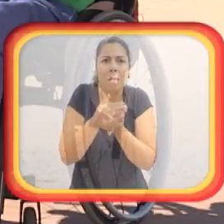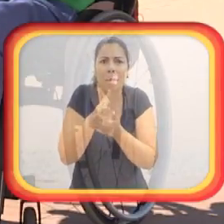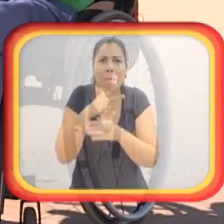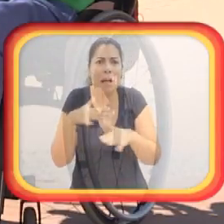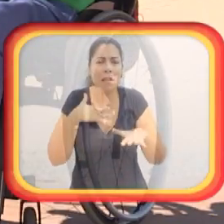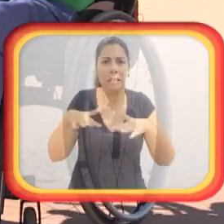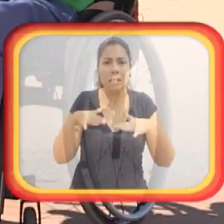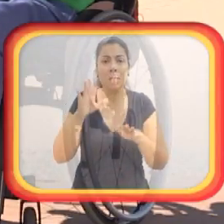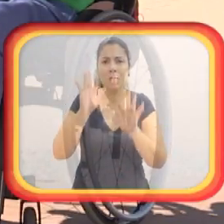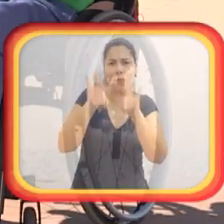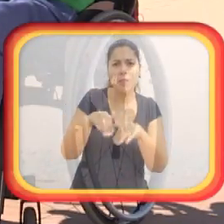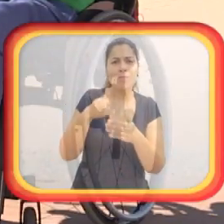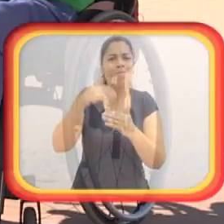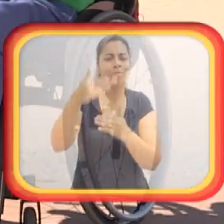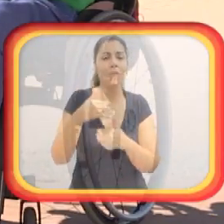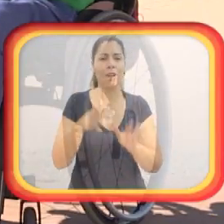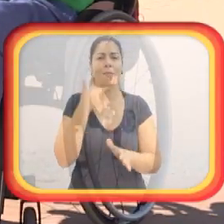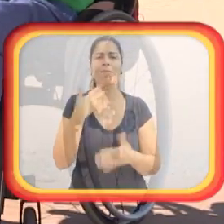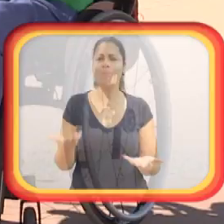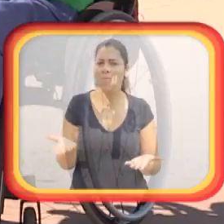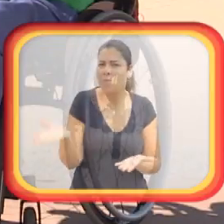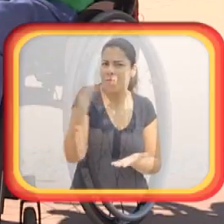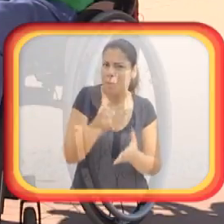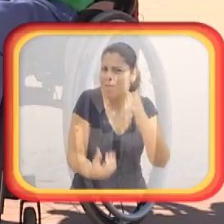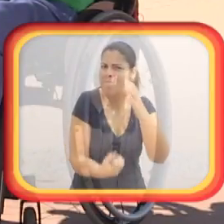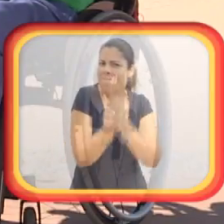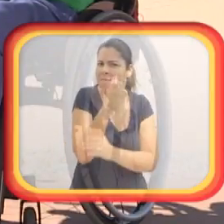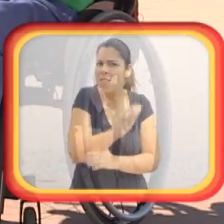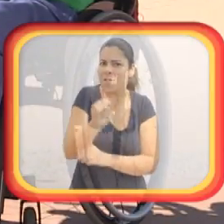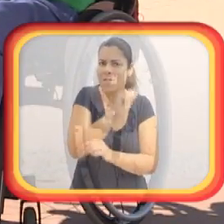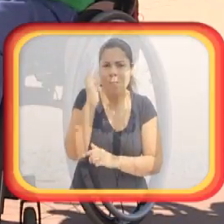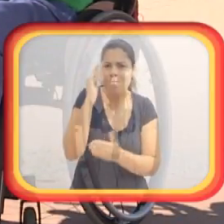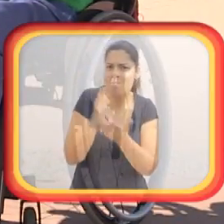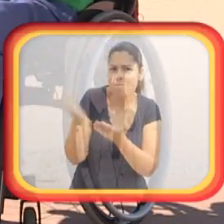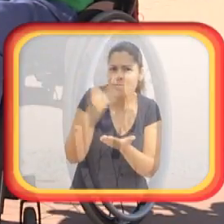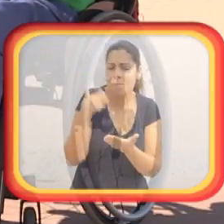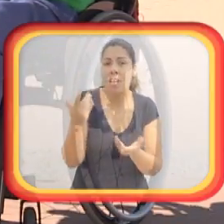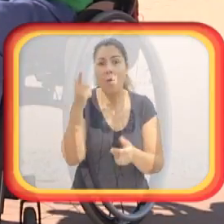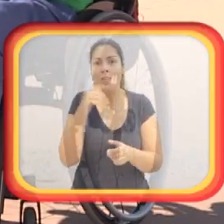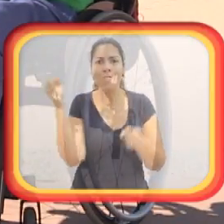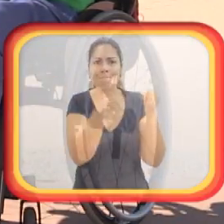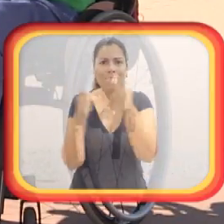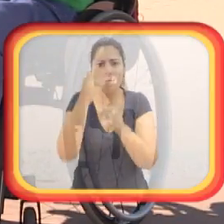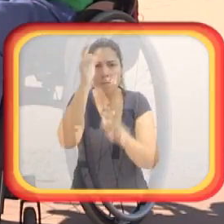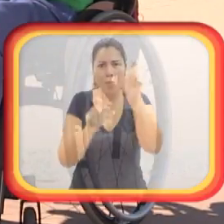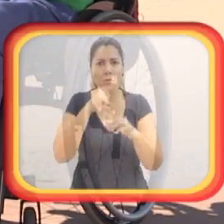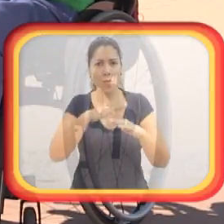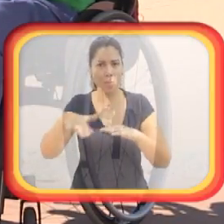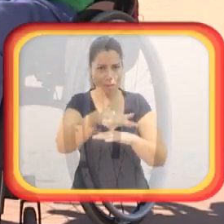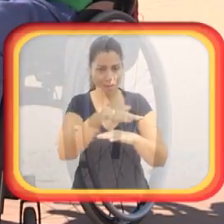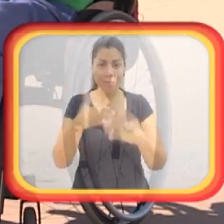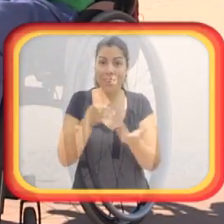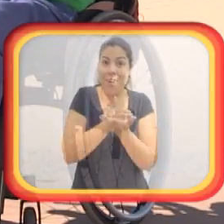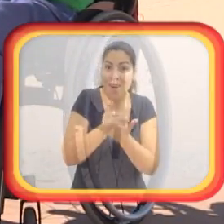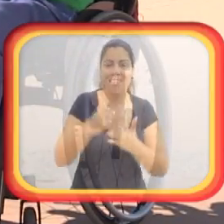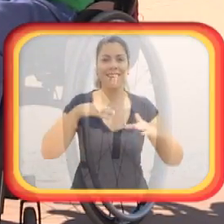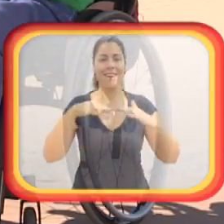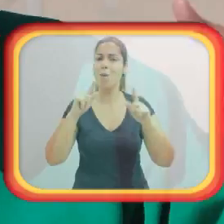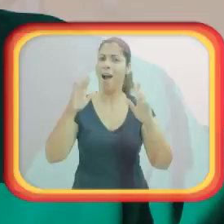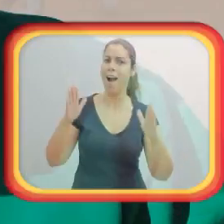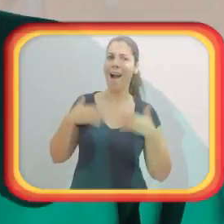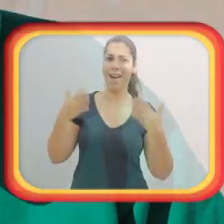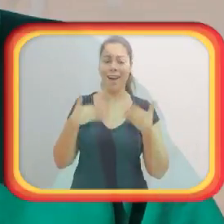disso tudo, os meus amigos, mal eu entrei no mar, no fim de semana a seguir já estavam a dizer vamos formar uma associação, vamos colocar mais gente na